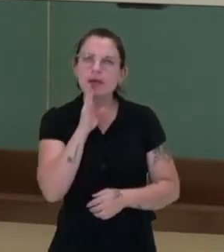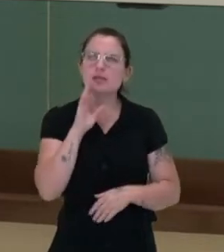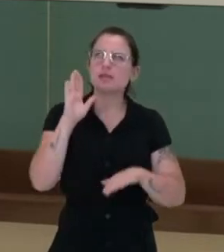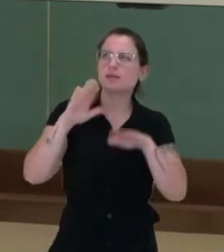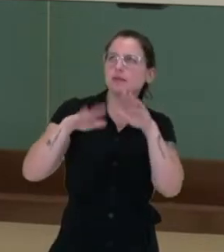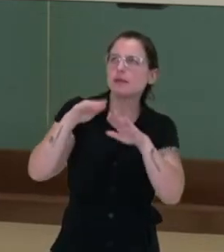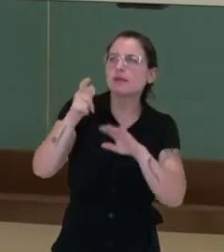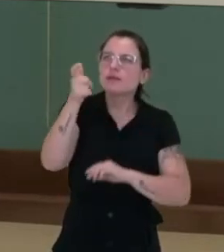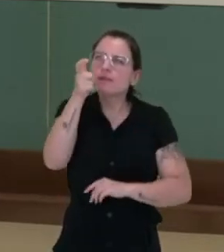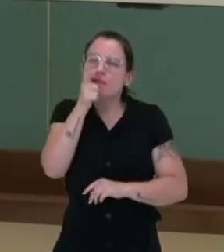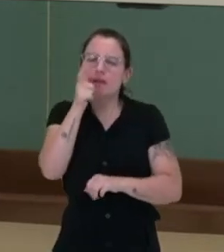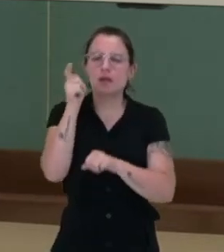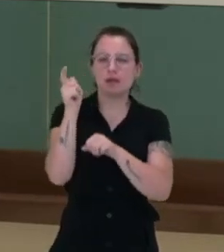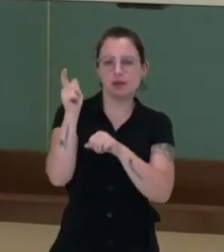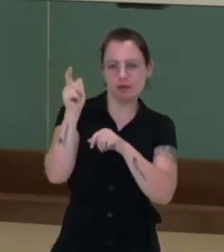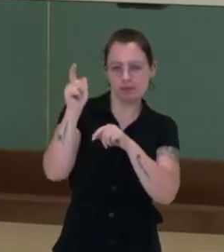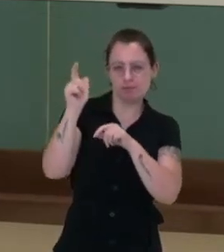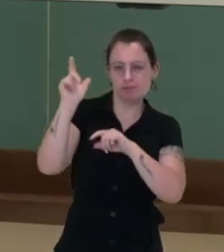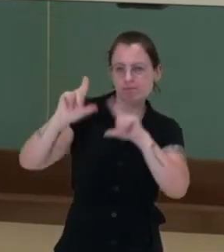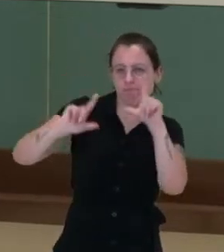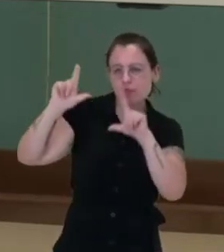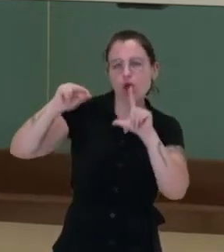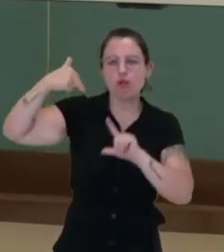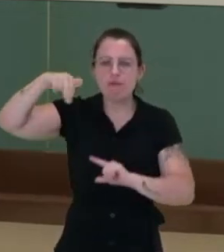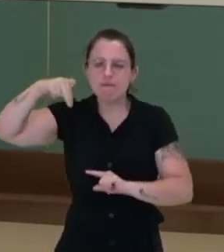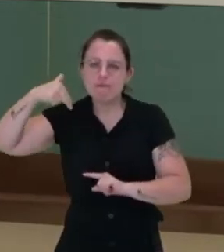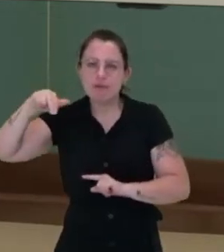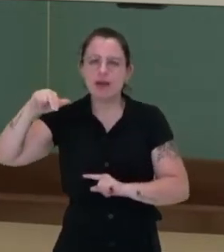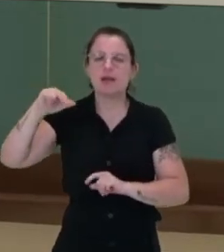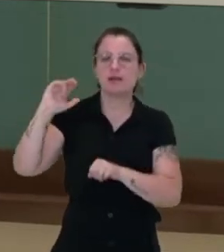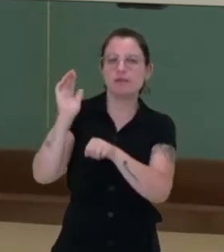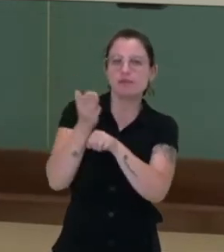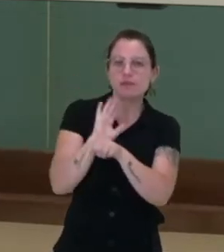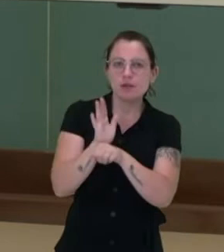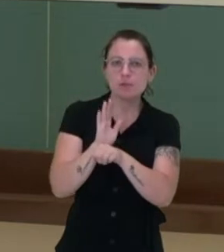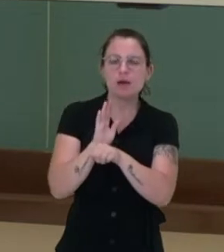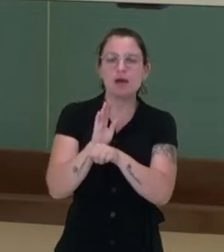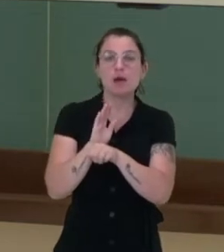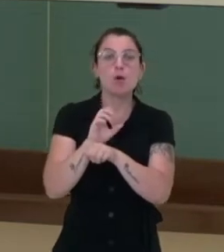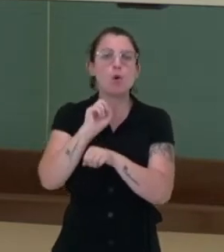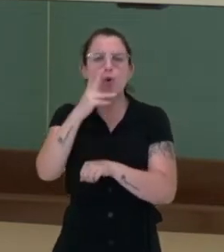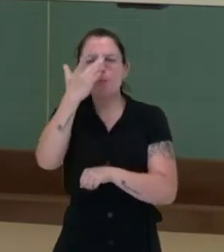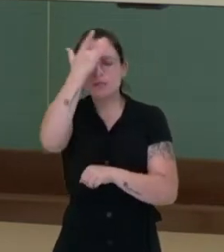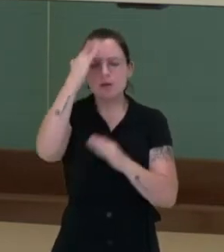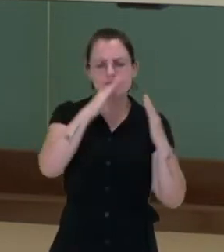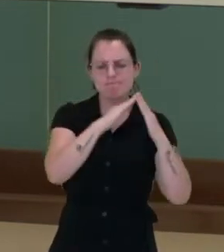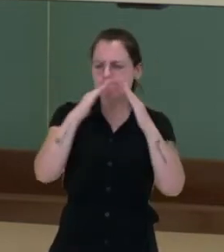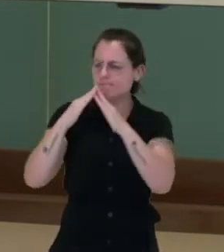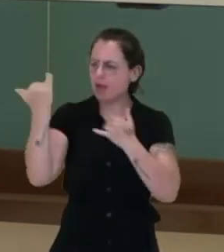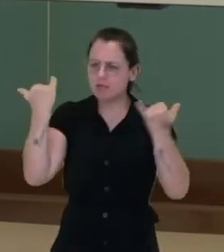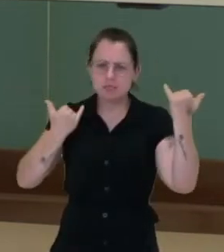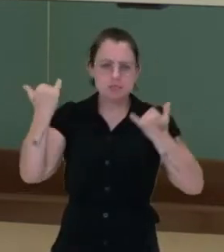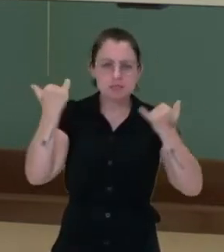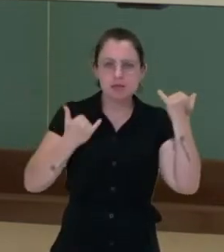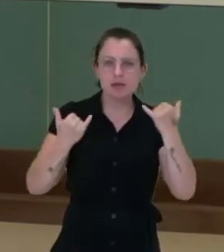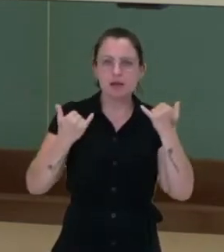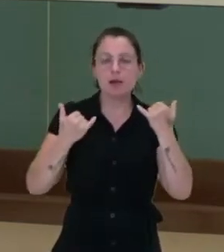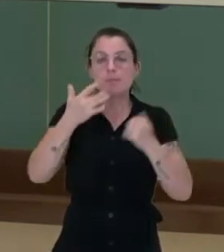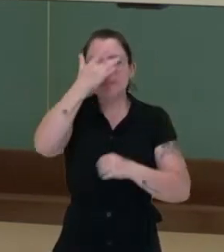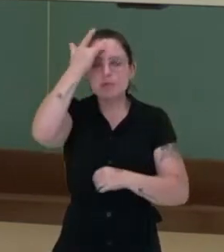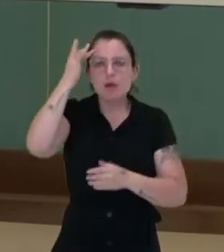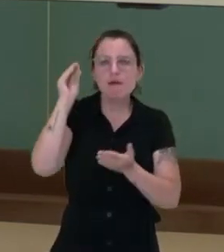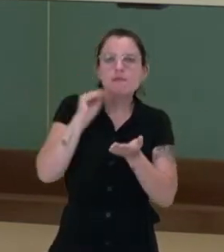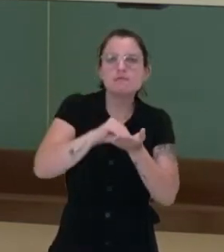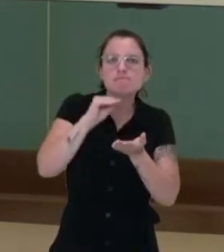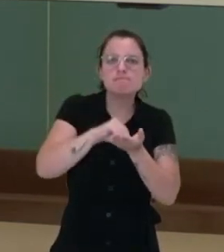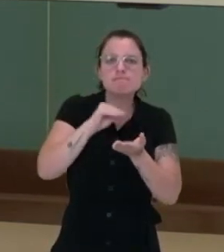novela, um filme, ou um vizinho, uma vizinha comentando que alguém teve um infarto. Mas o que é isso? Infarto é uma